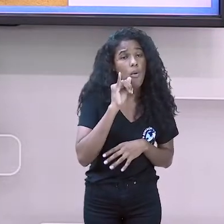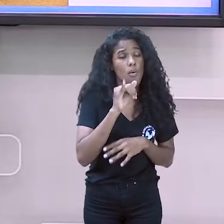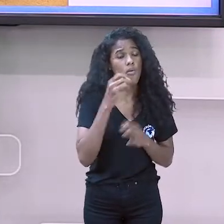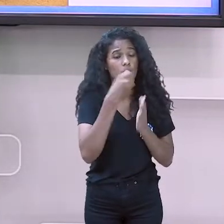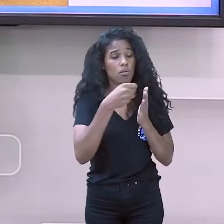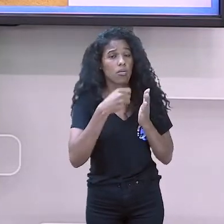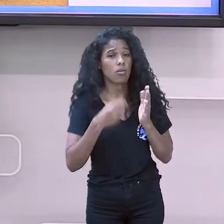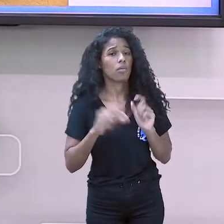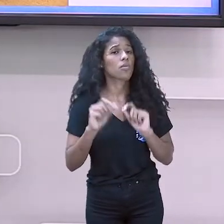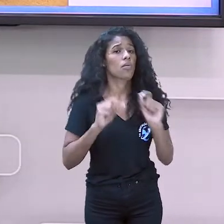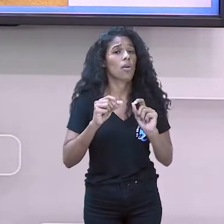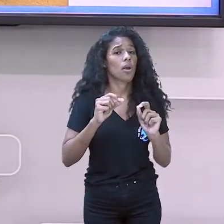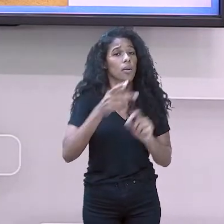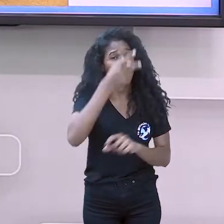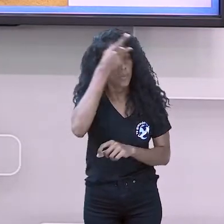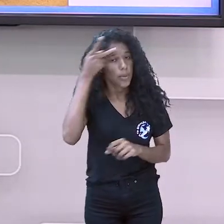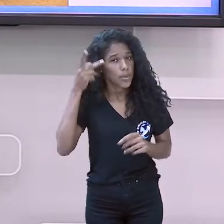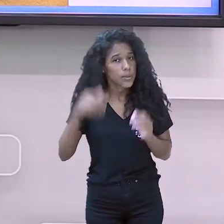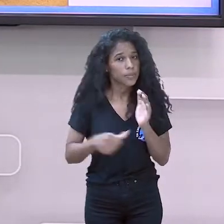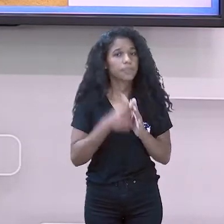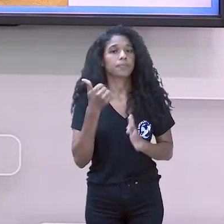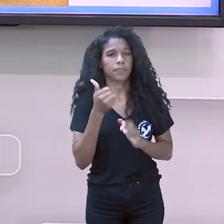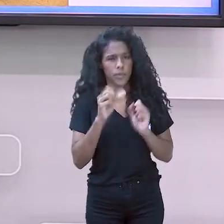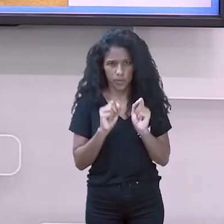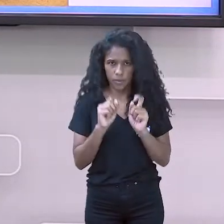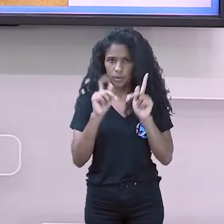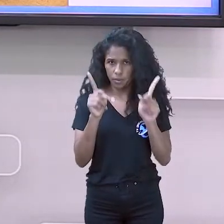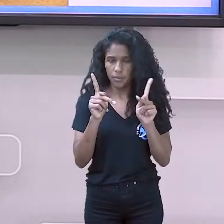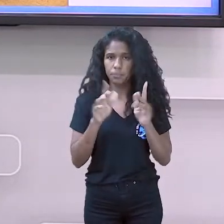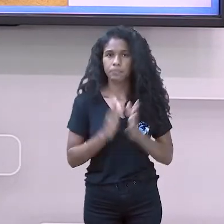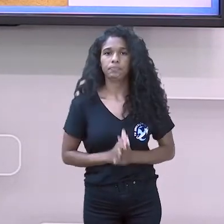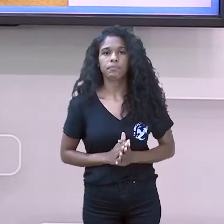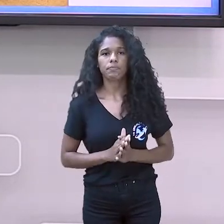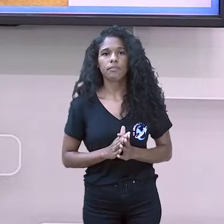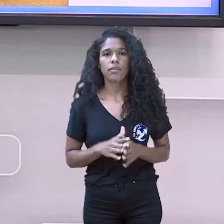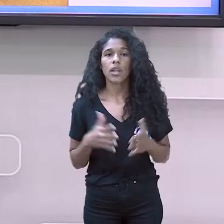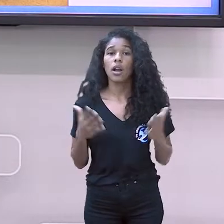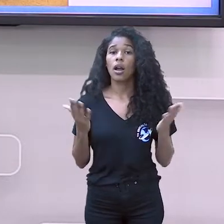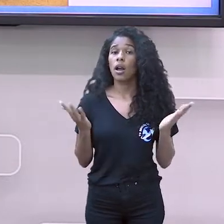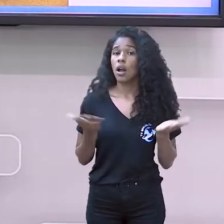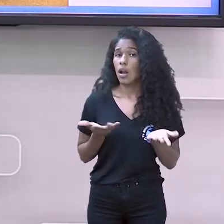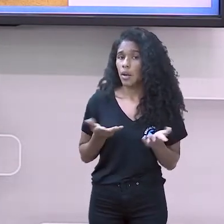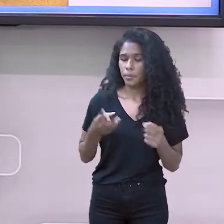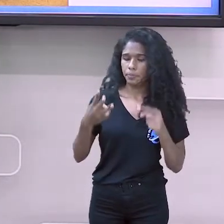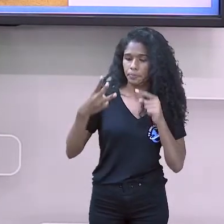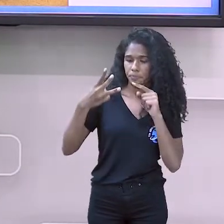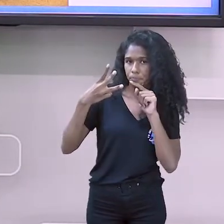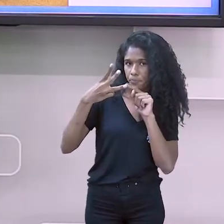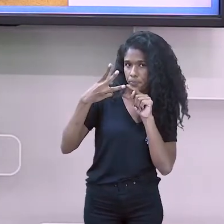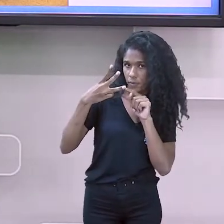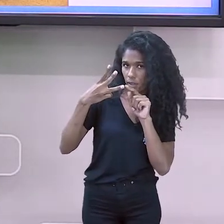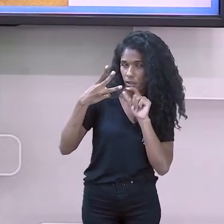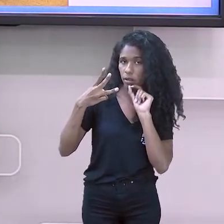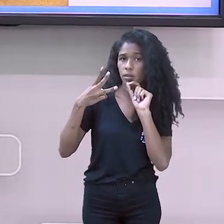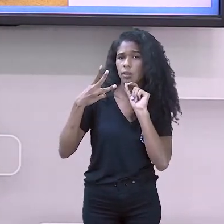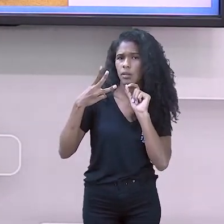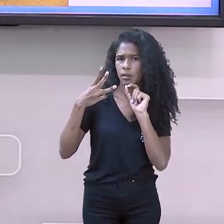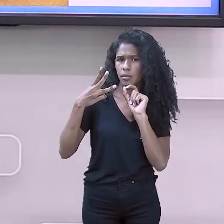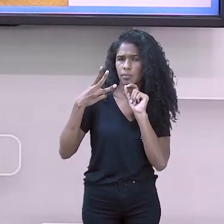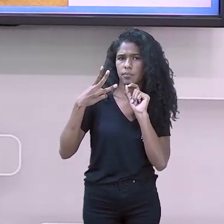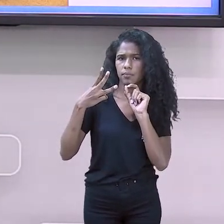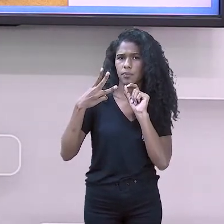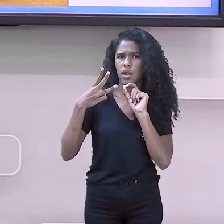ali na narrativa, ok? Agora, o narrador onisciente, ele também é conhecido